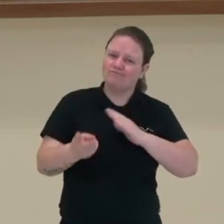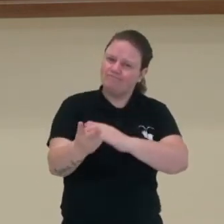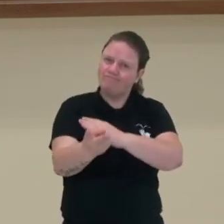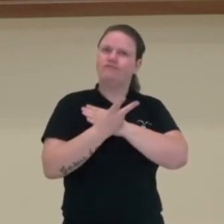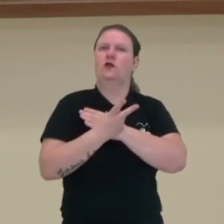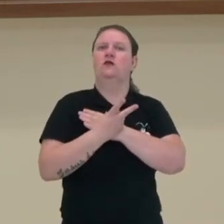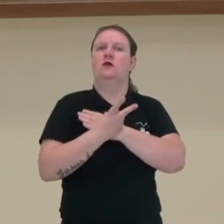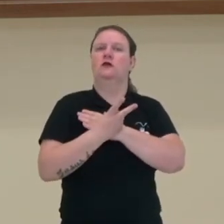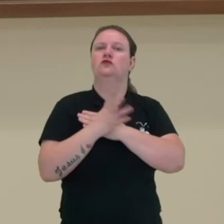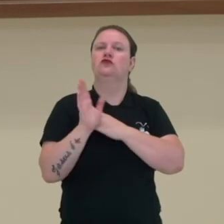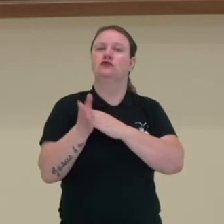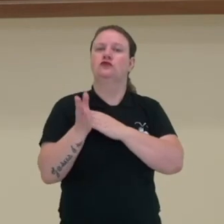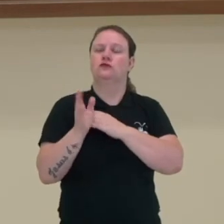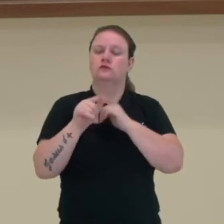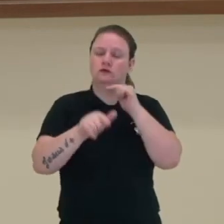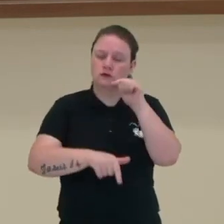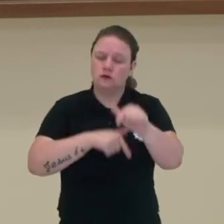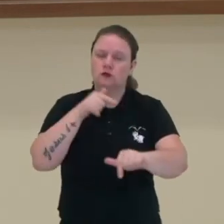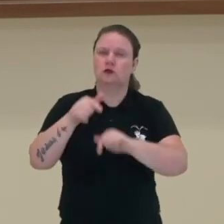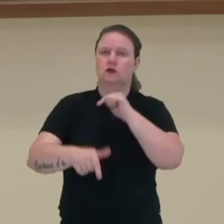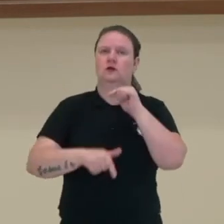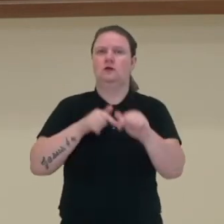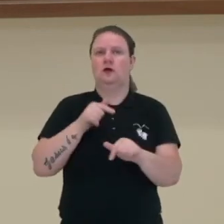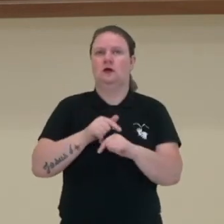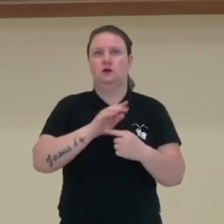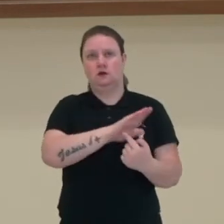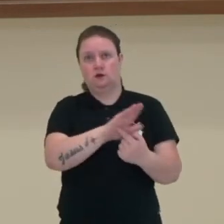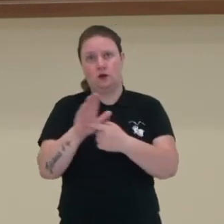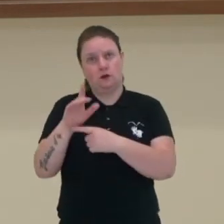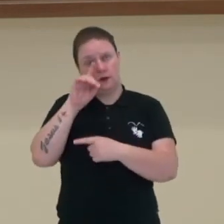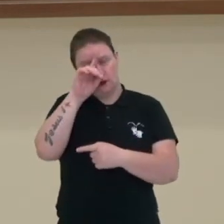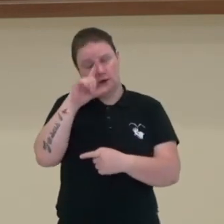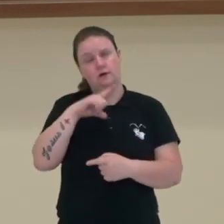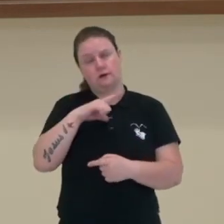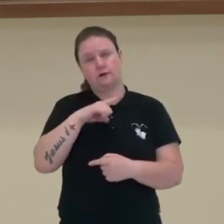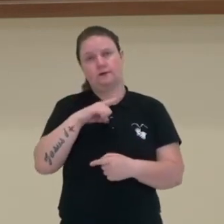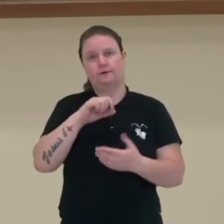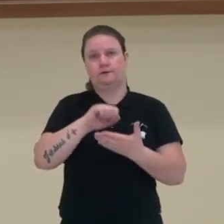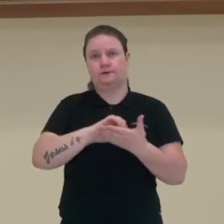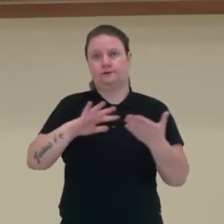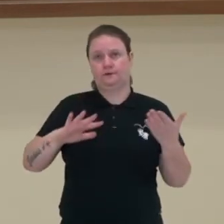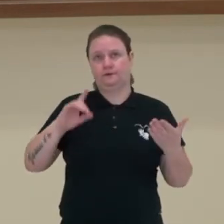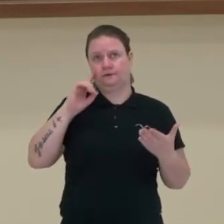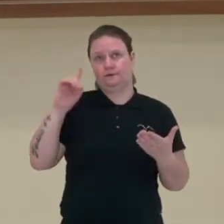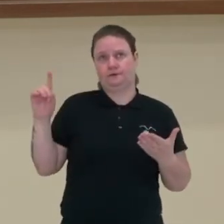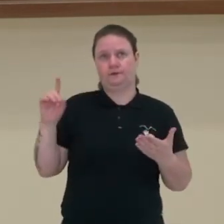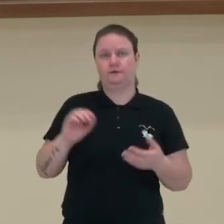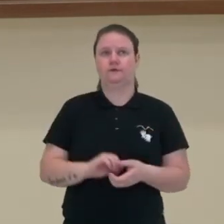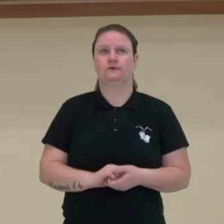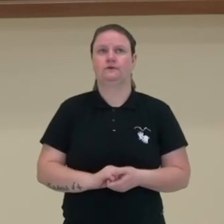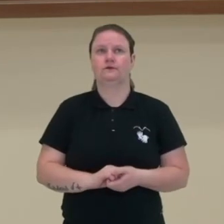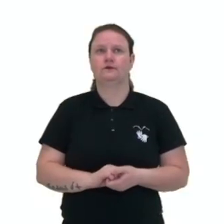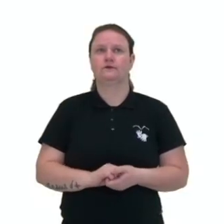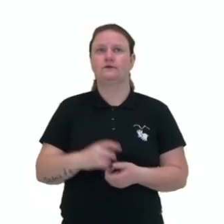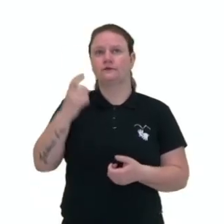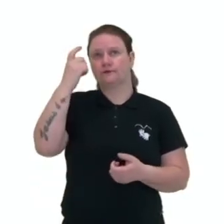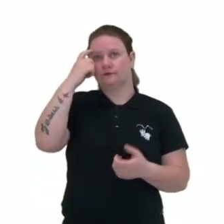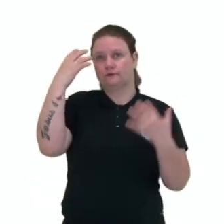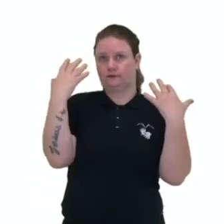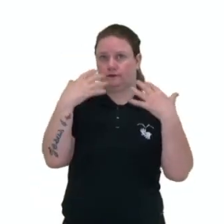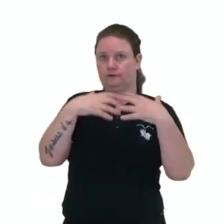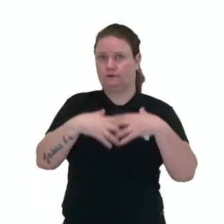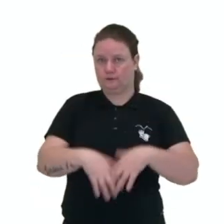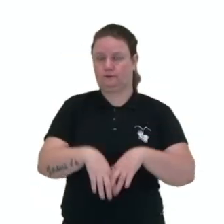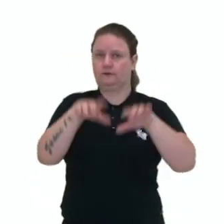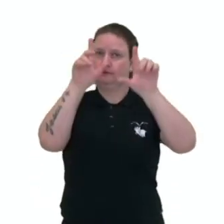gatilho. Então, os trabalhadores estão expostos a perigos. Nessa atividade, nós vamos refletir sobre